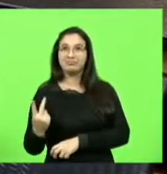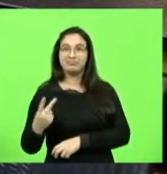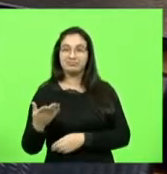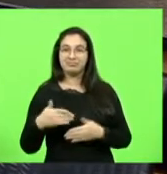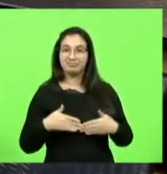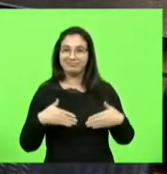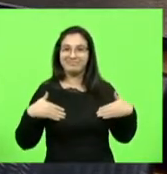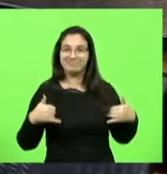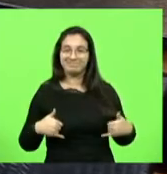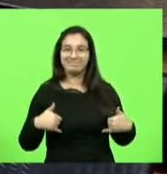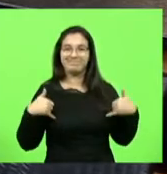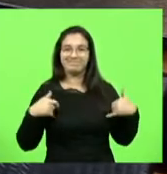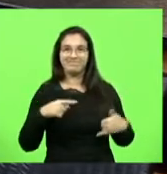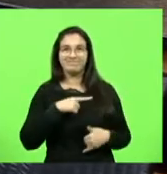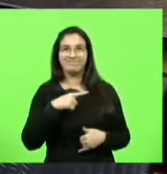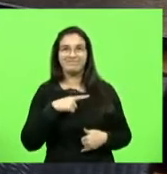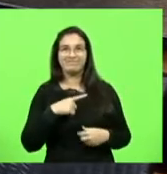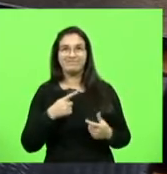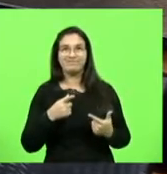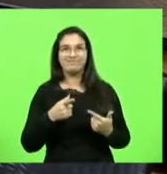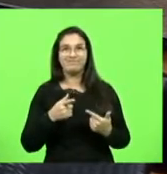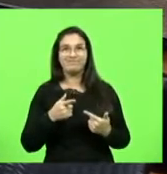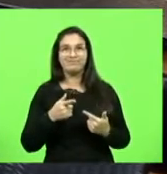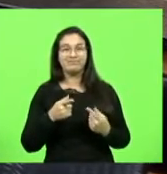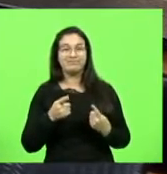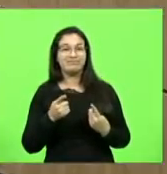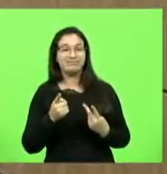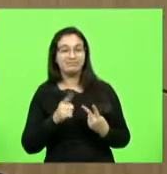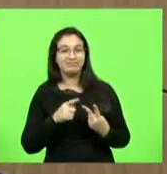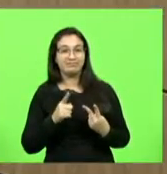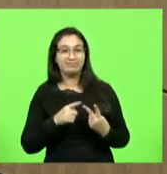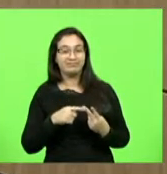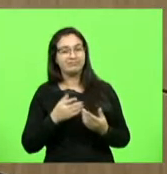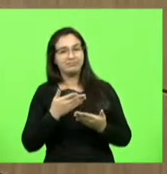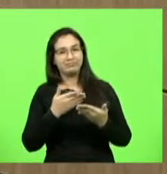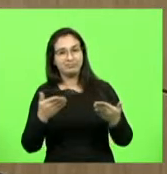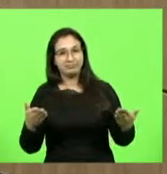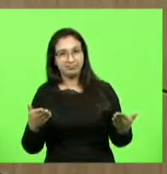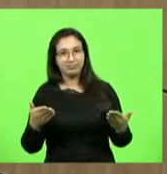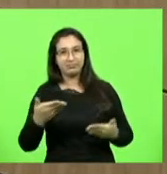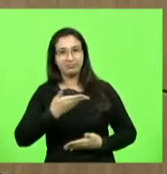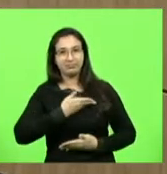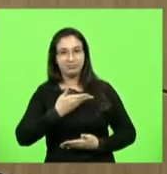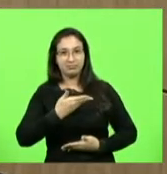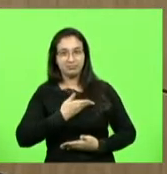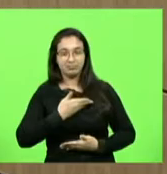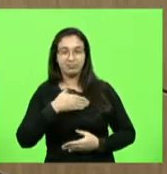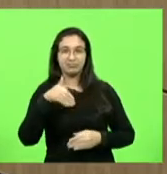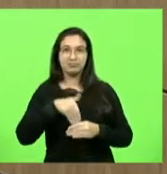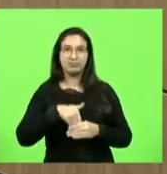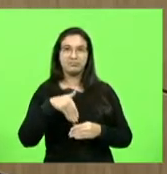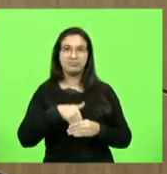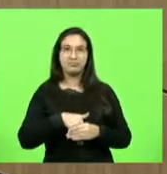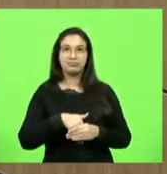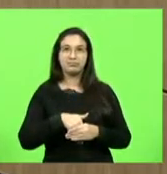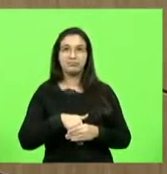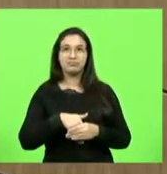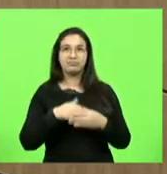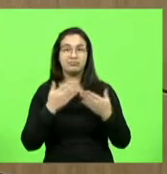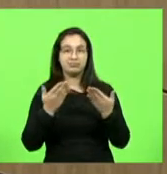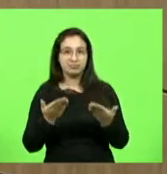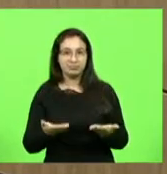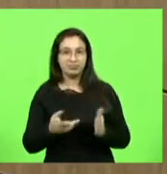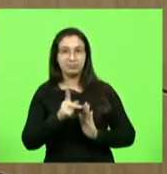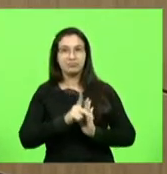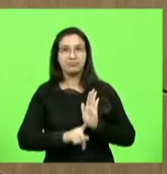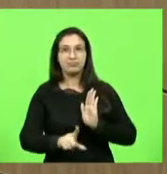orgulho. E, segundo, pedir aos nobres pares que votem favoravelmente a esse